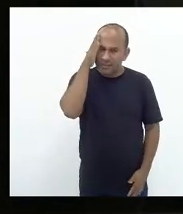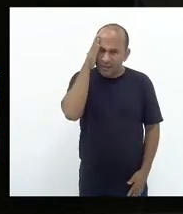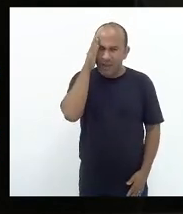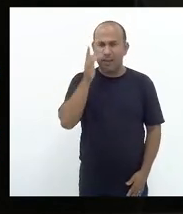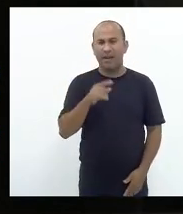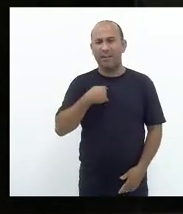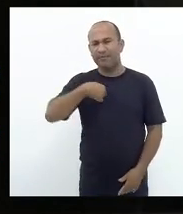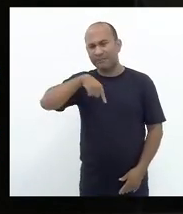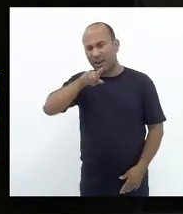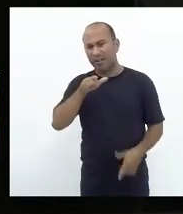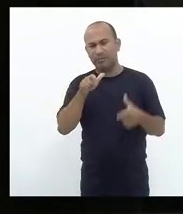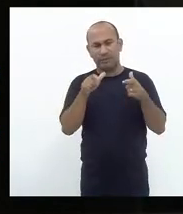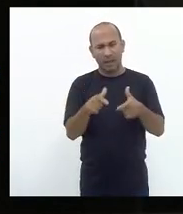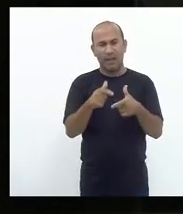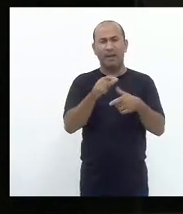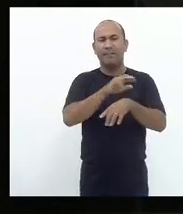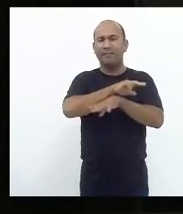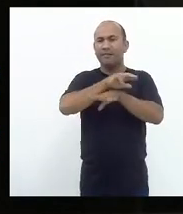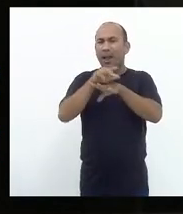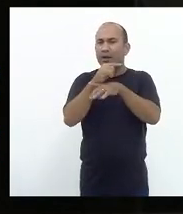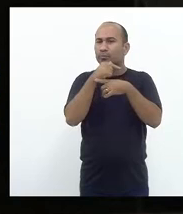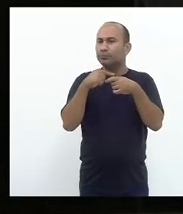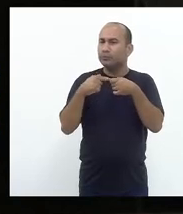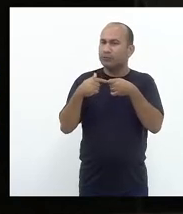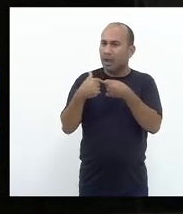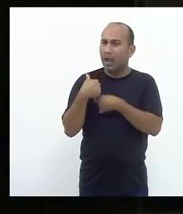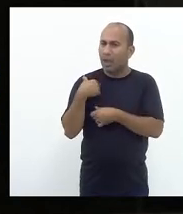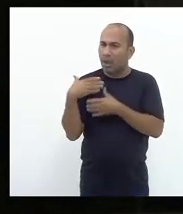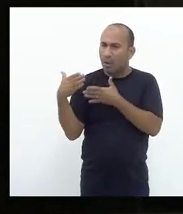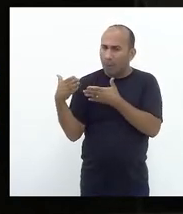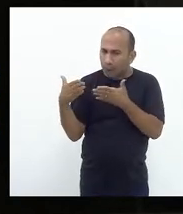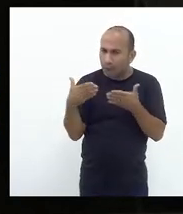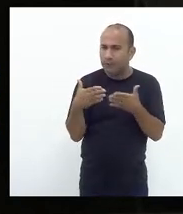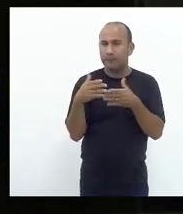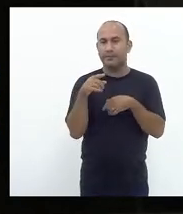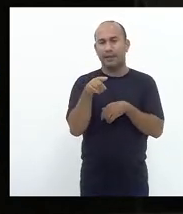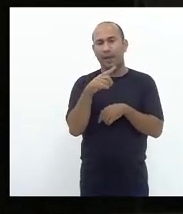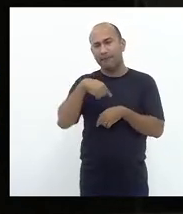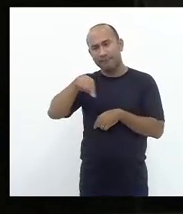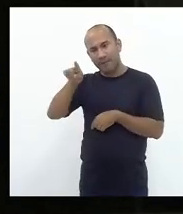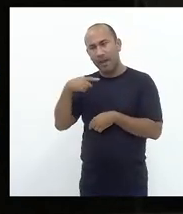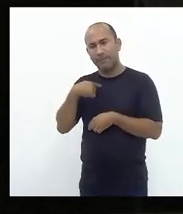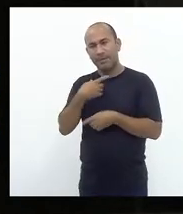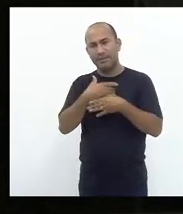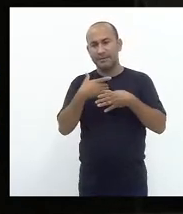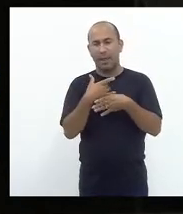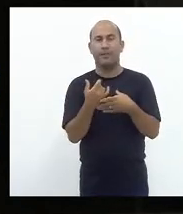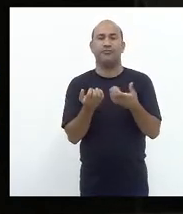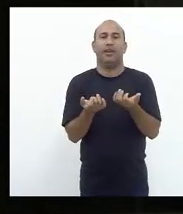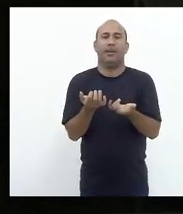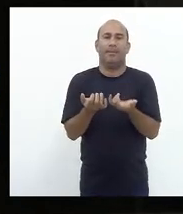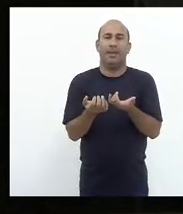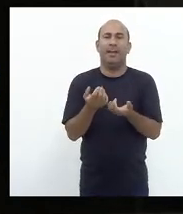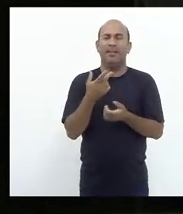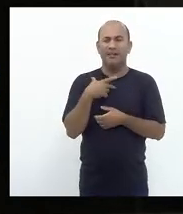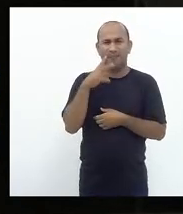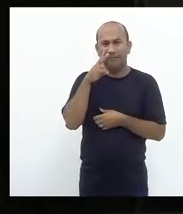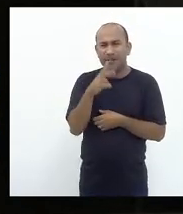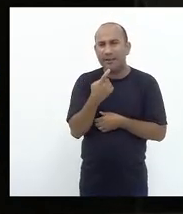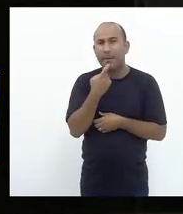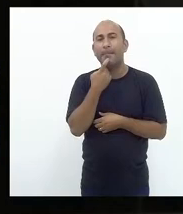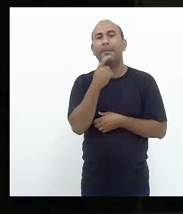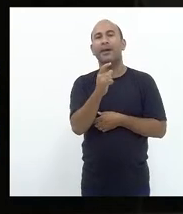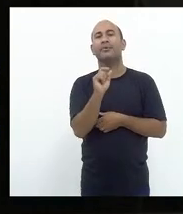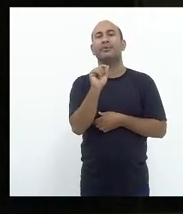várias idas em muitos municípios, eu faço um convite ao senhor. Vá à minha cidade de Queimados, veja de perto